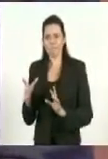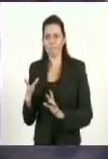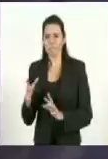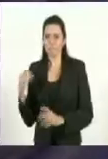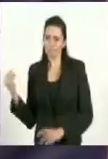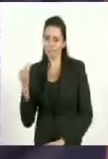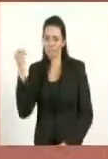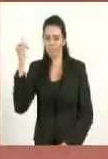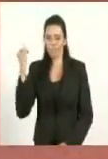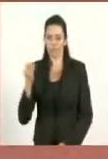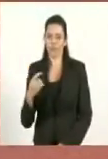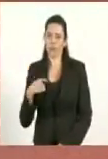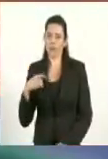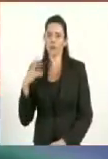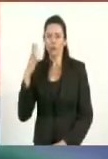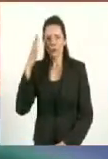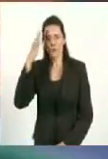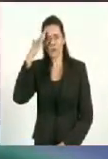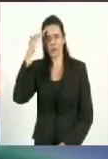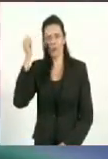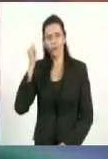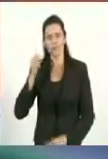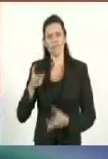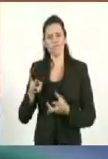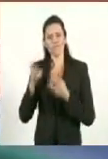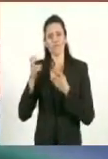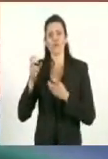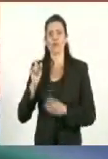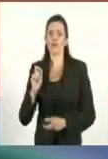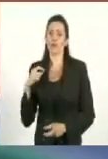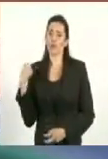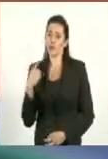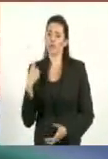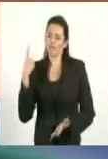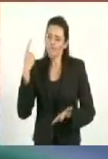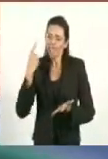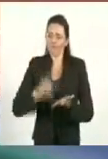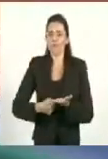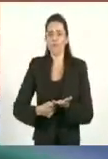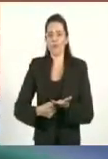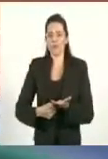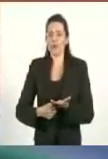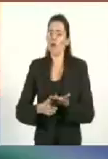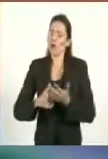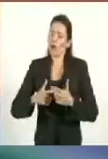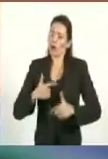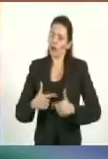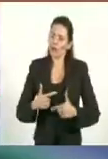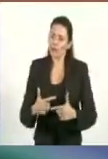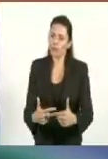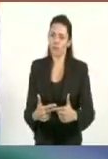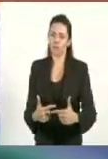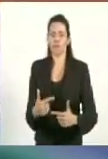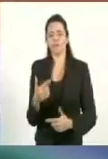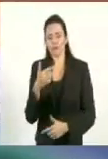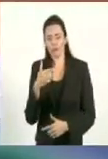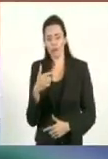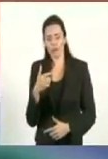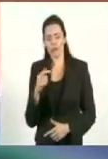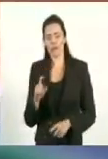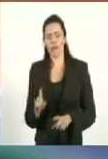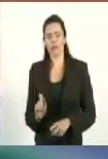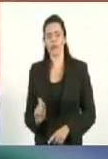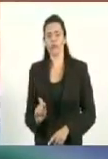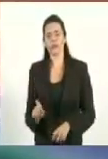que nós queremos, certamente, o compromisso da continuidade daquilo que já foi assinado, que é